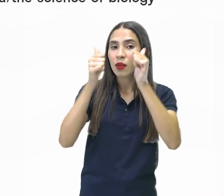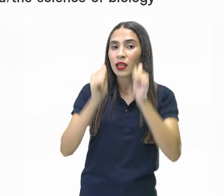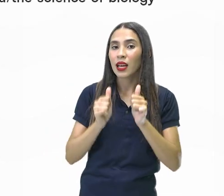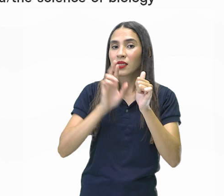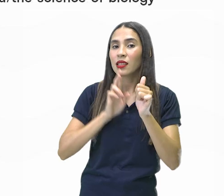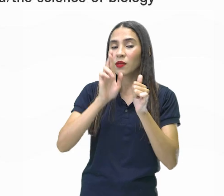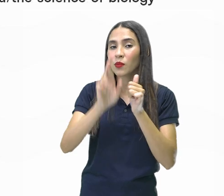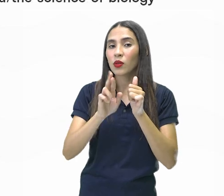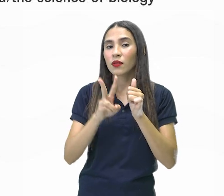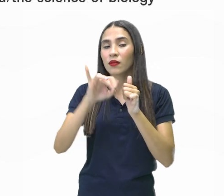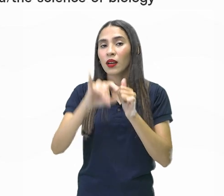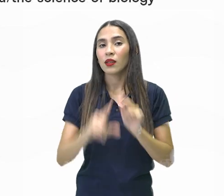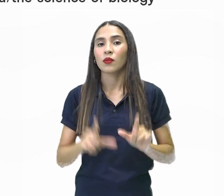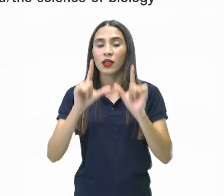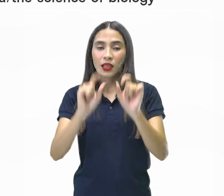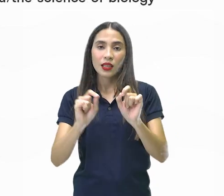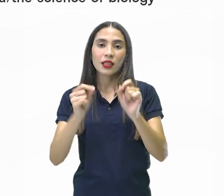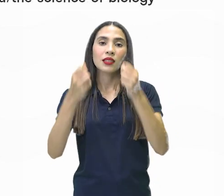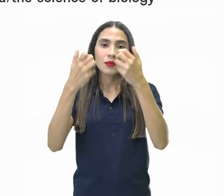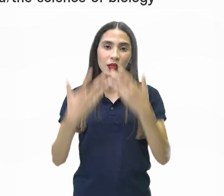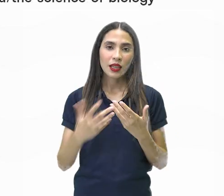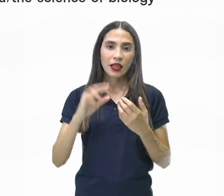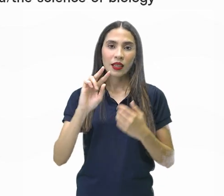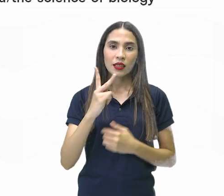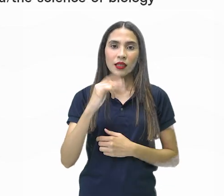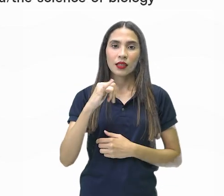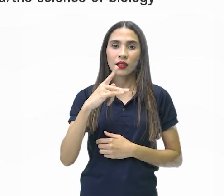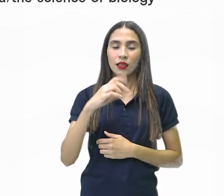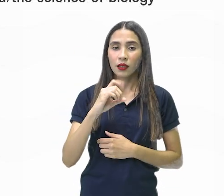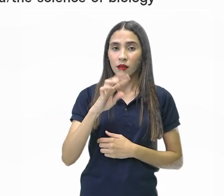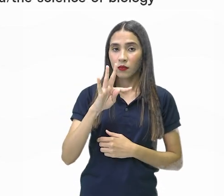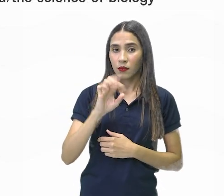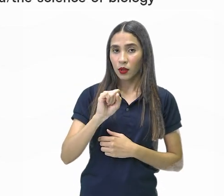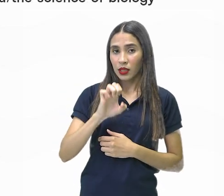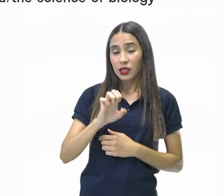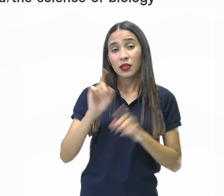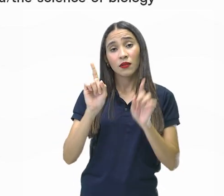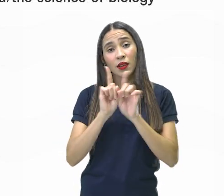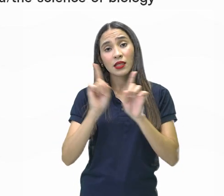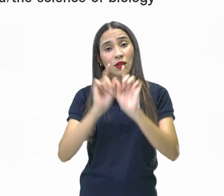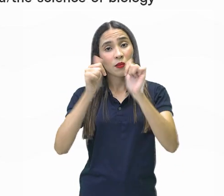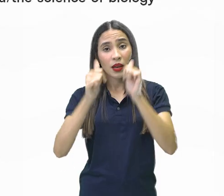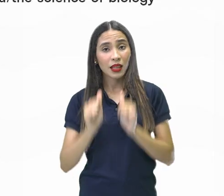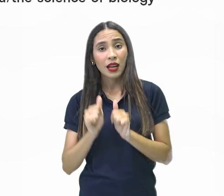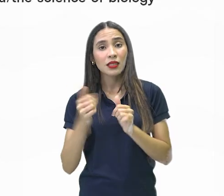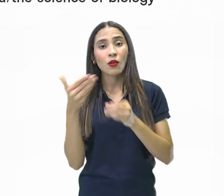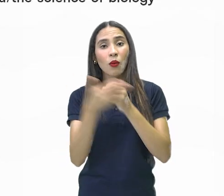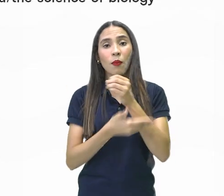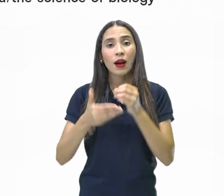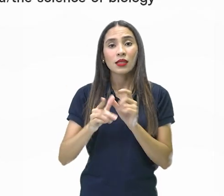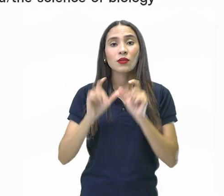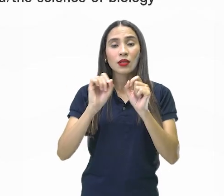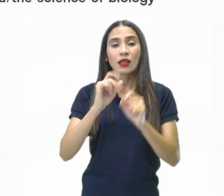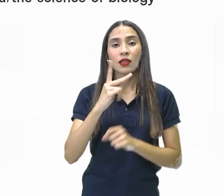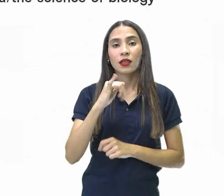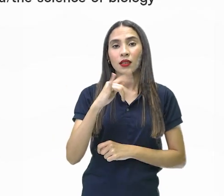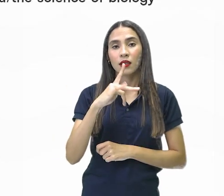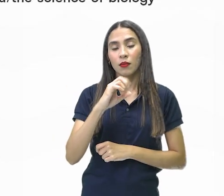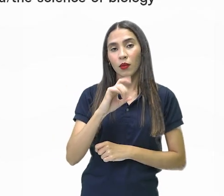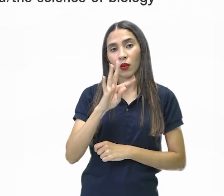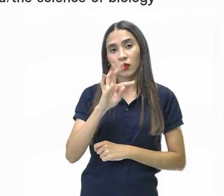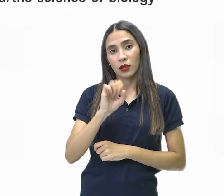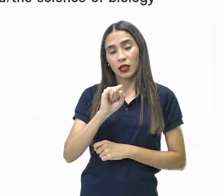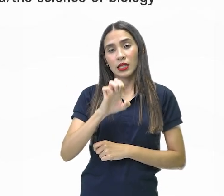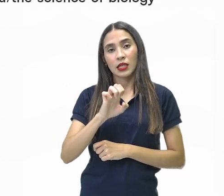sobre a resposta que vai explicar aquela hipótese, né? Fazer uma previsão baseada na